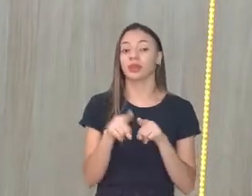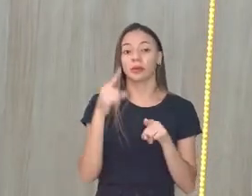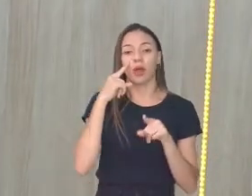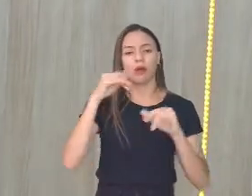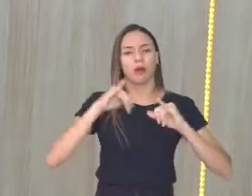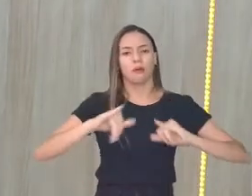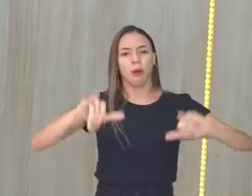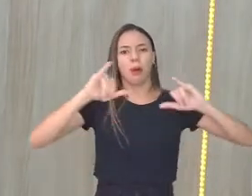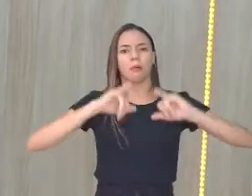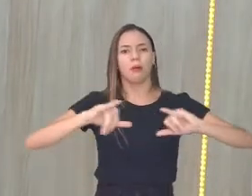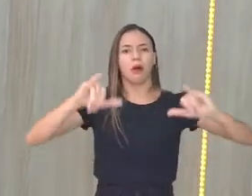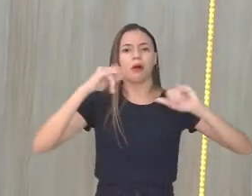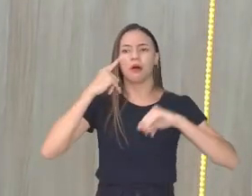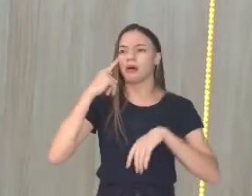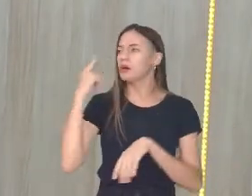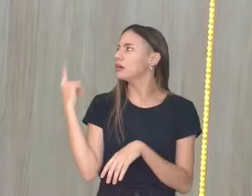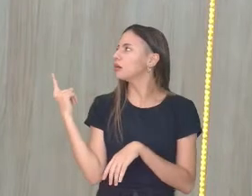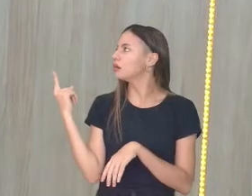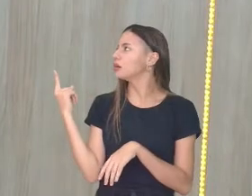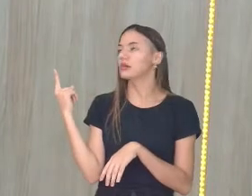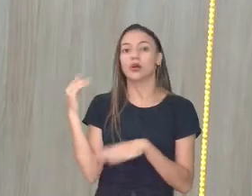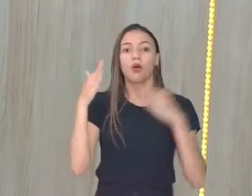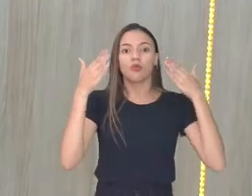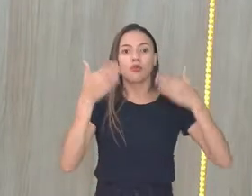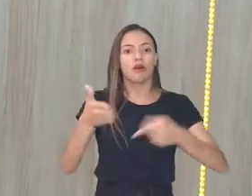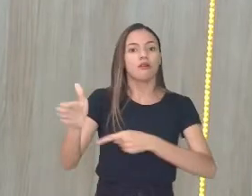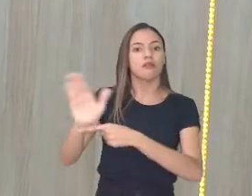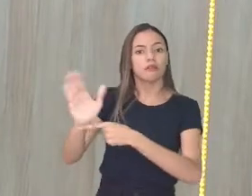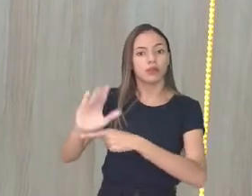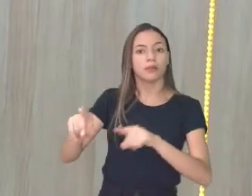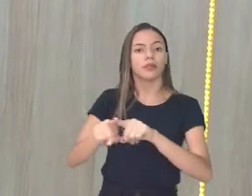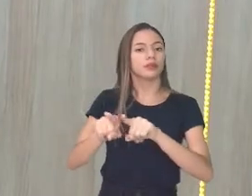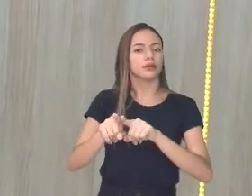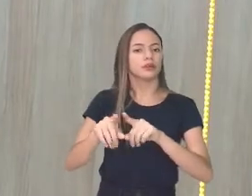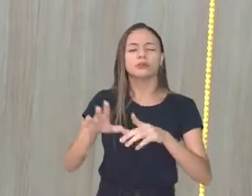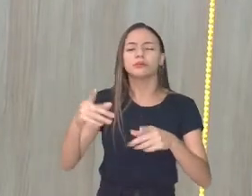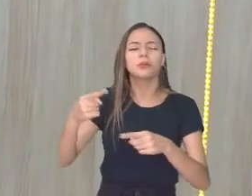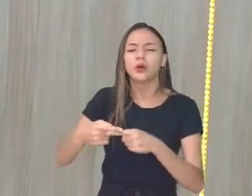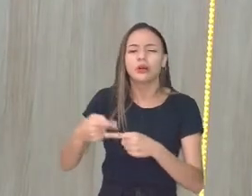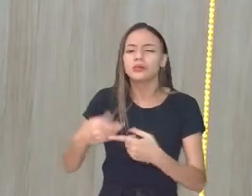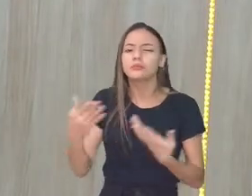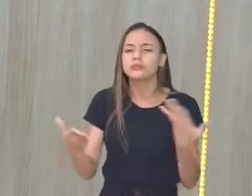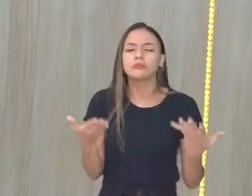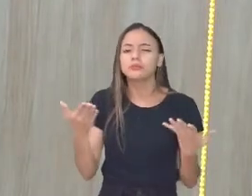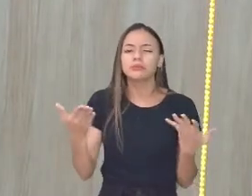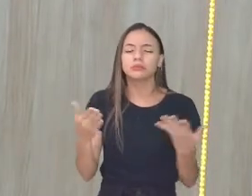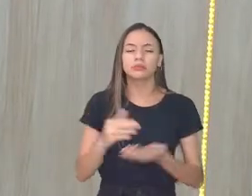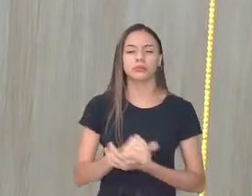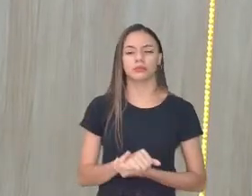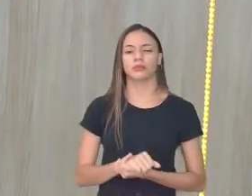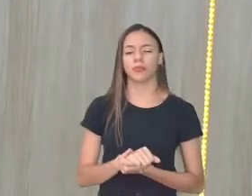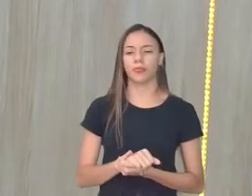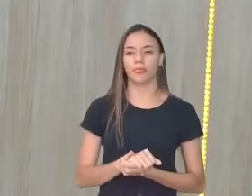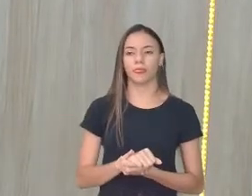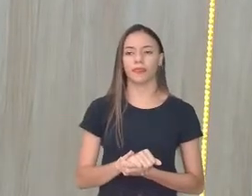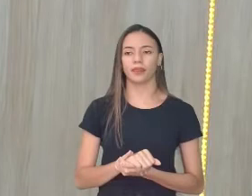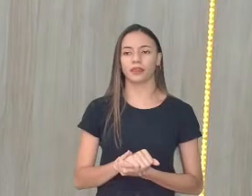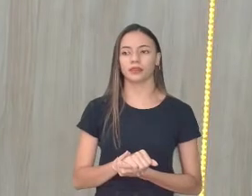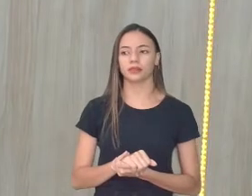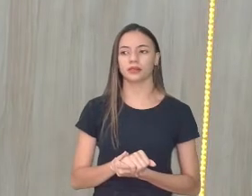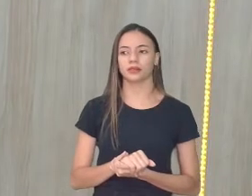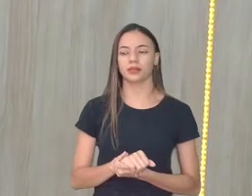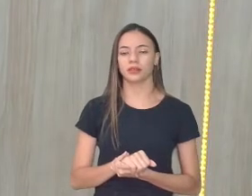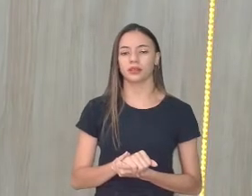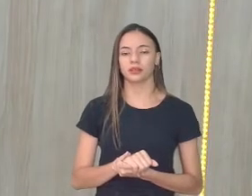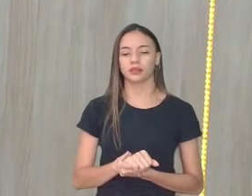propagandas até com base em filmes, né? Porque a gente tem aí,